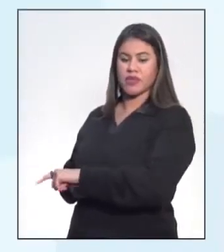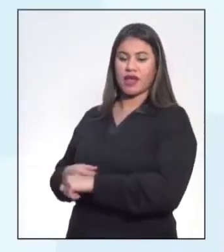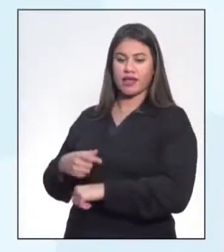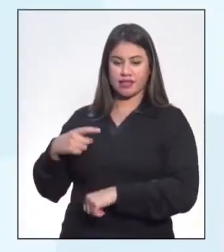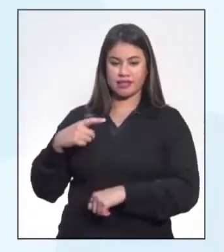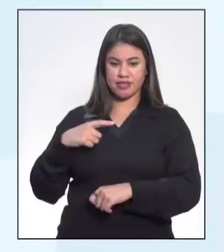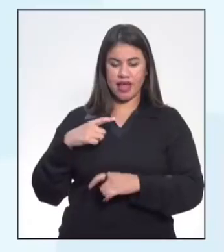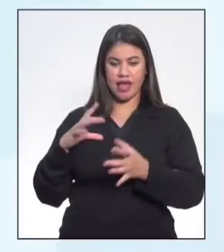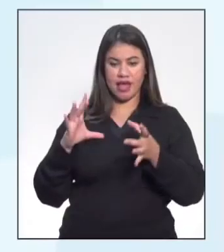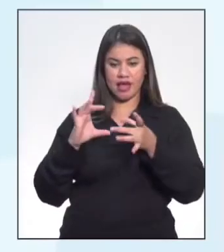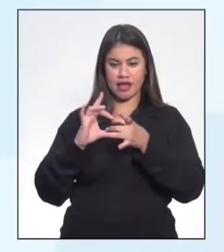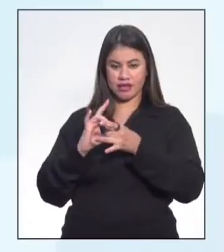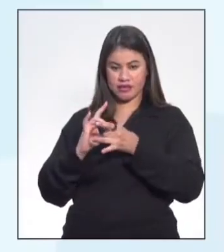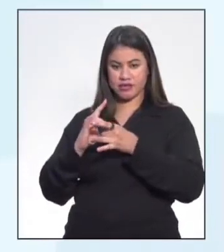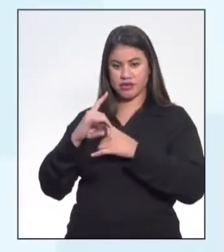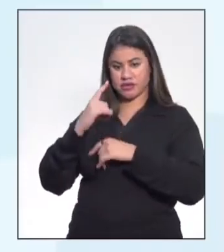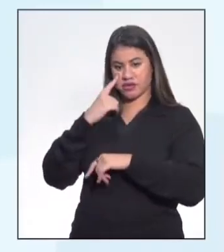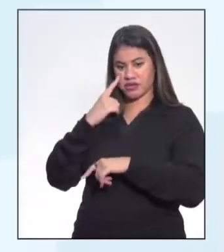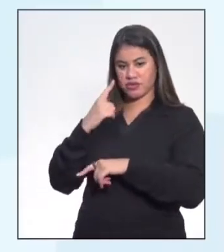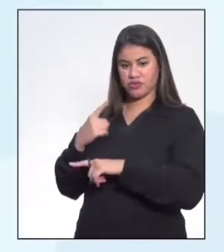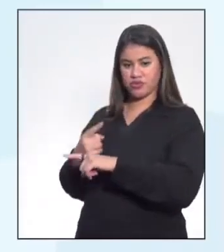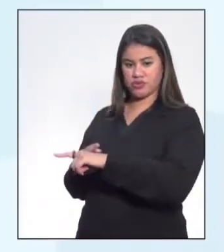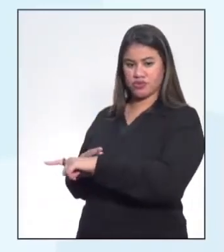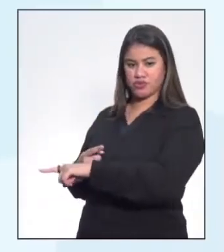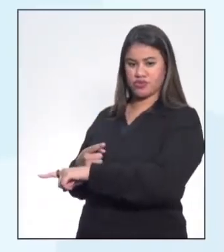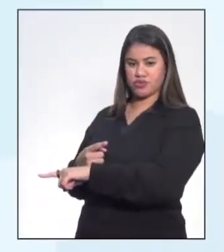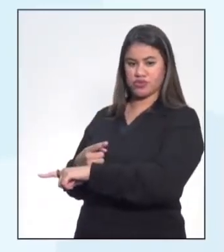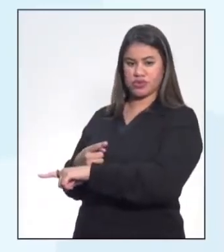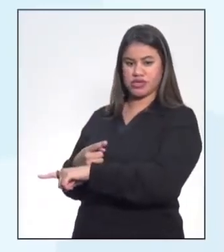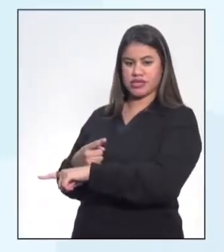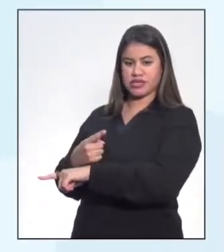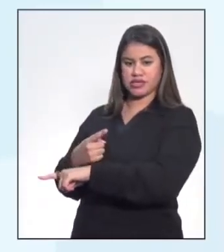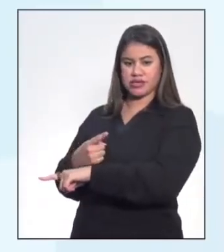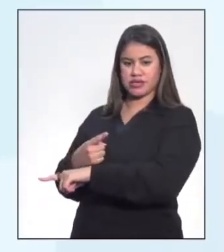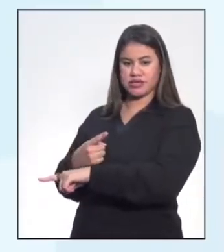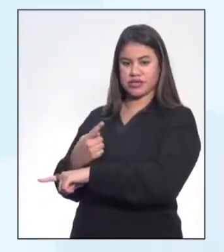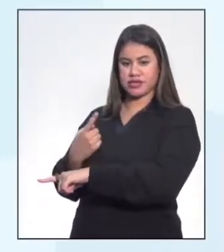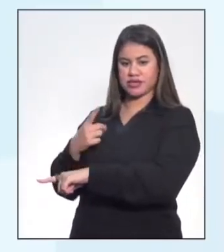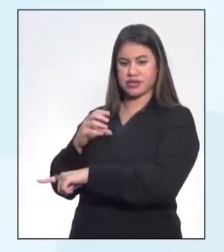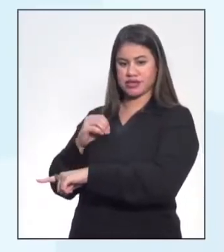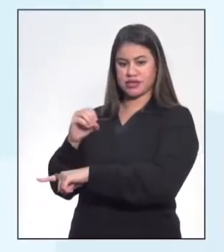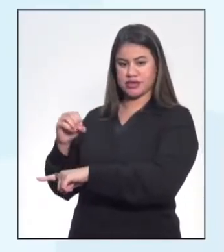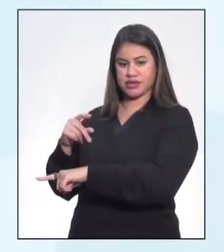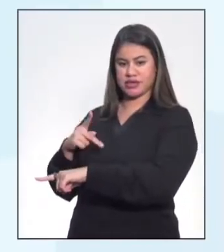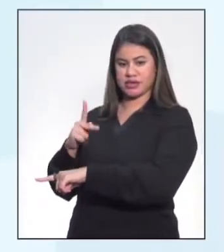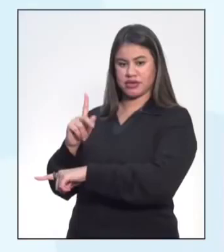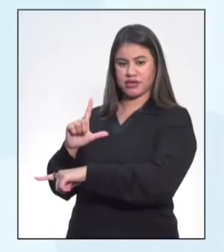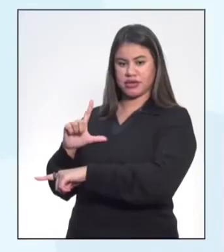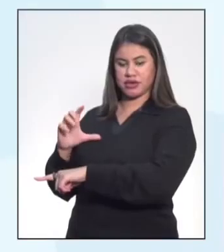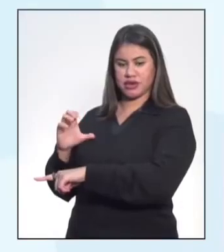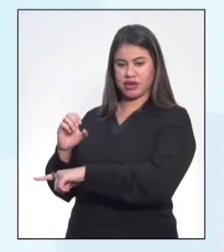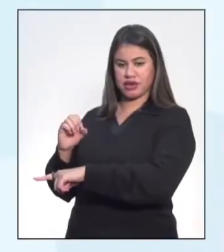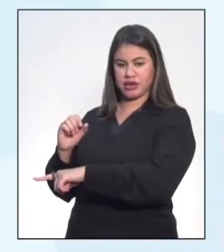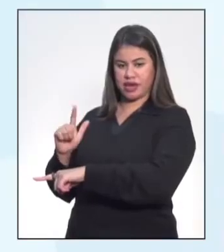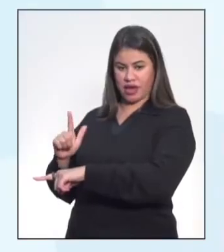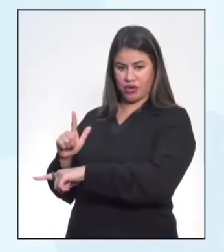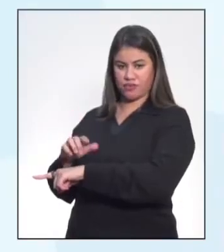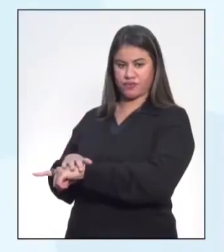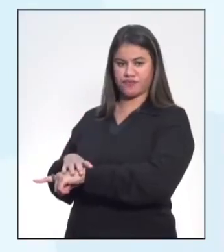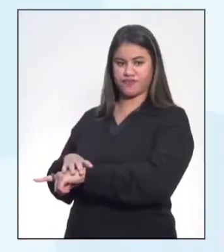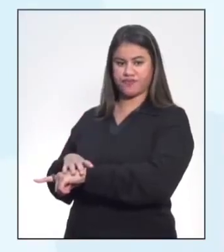ocorrem entre X e Y, que é 100 kcal. Eu tenho também CD, que é